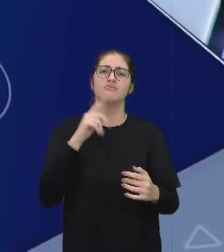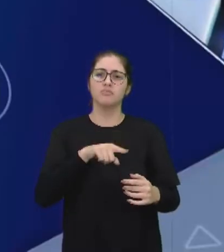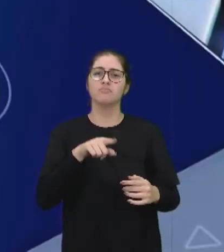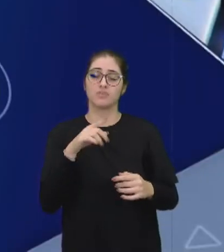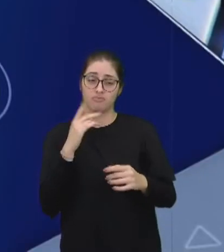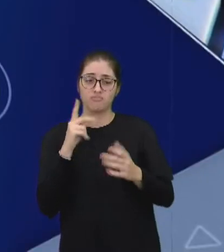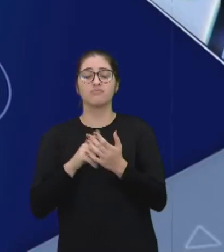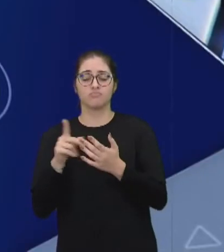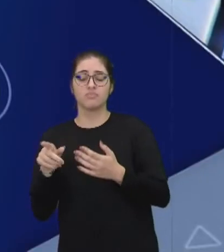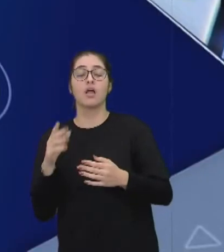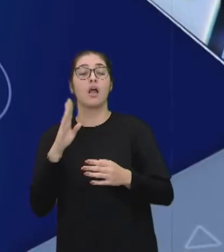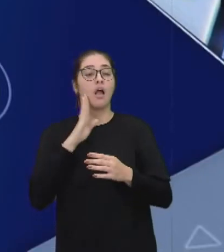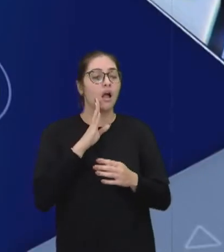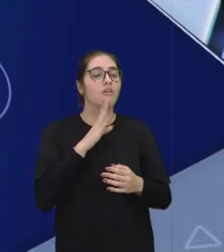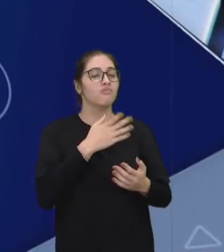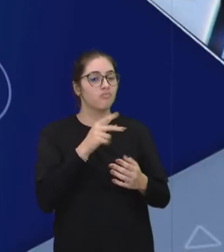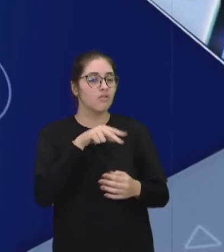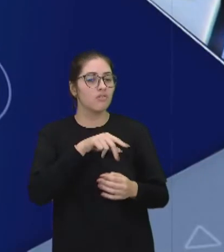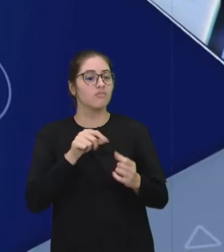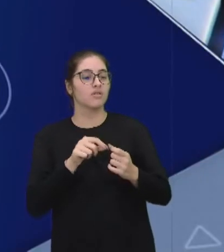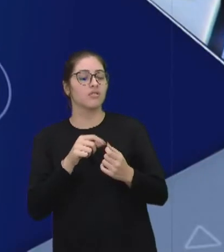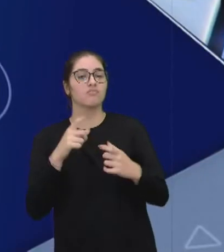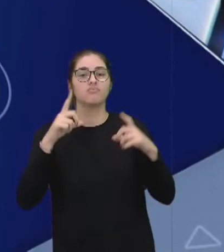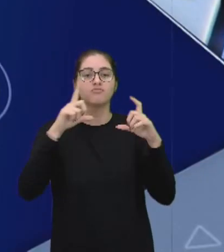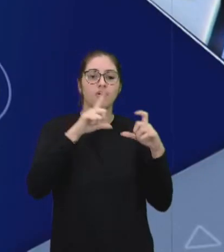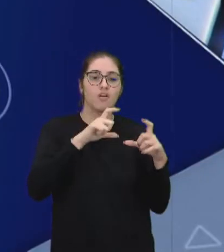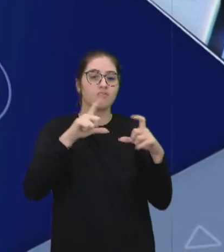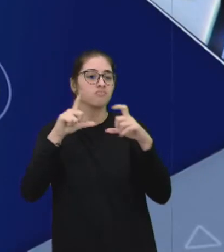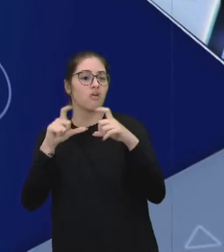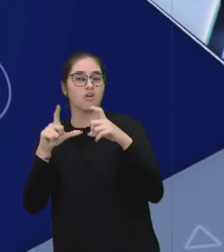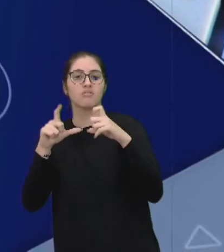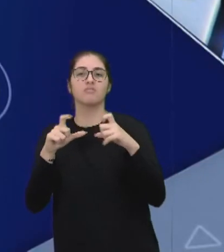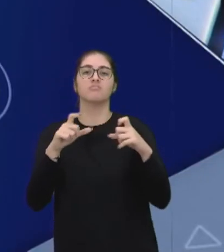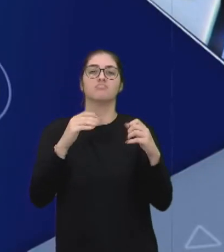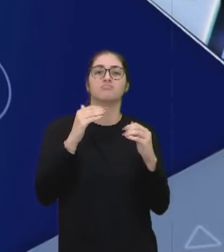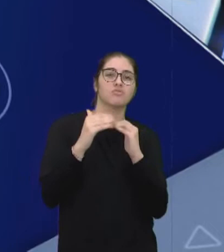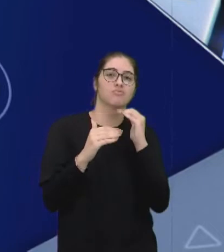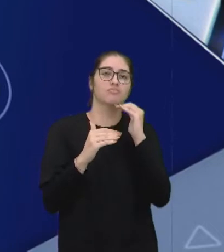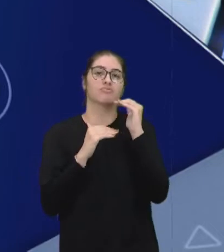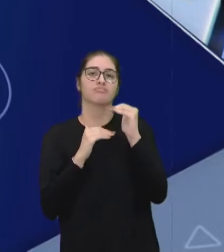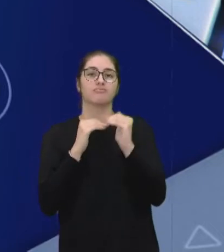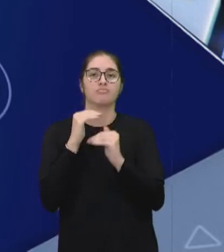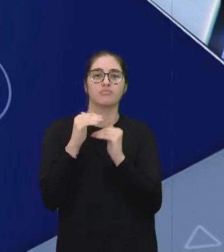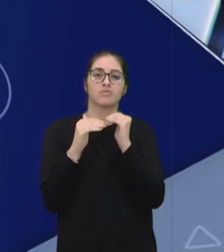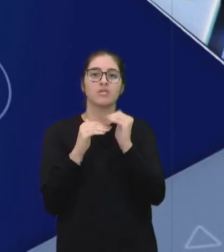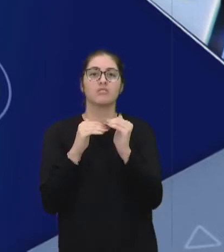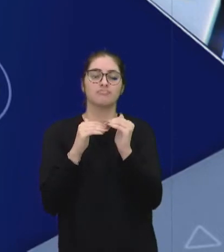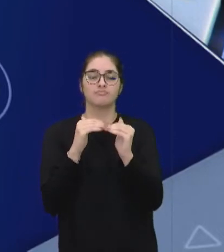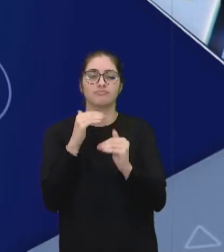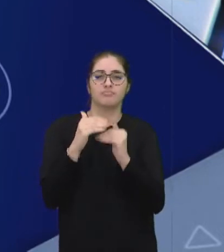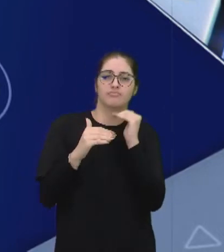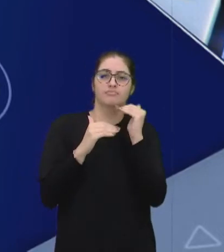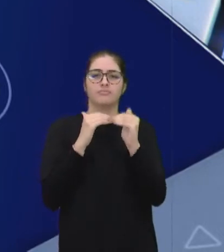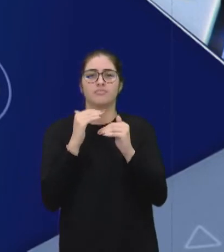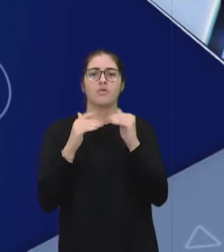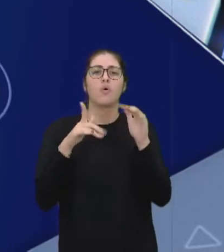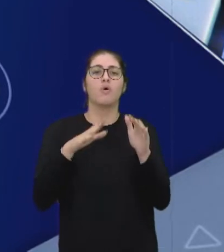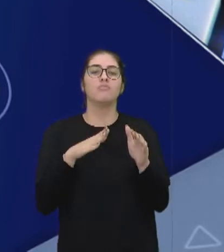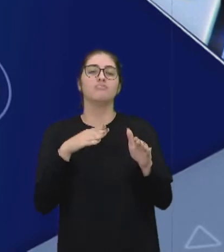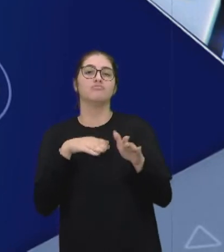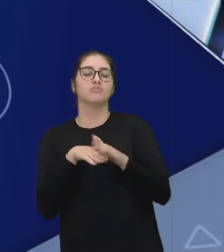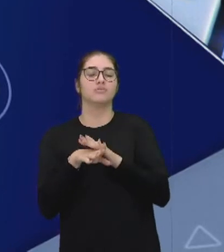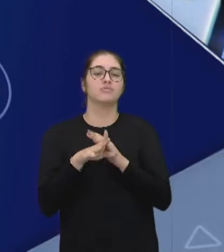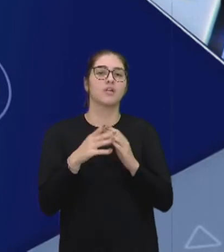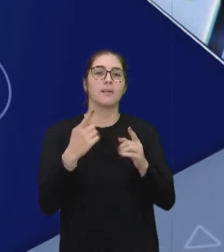falando de marketing pessoal? Então, eles foram tirando fotos à medida que eles foram subindo na carreira, mudando e guardando. Como na época